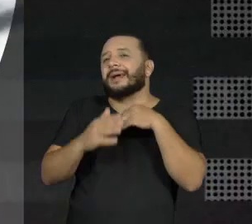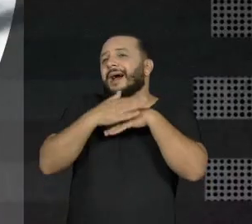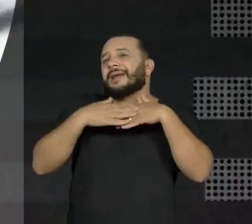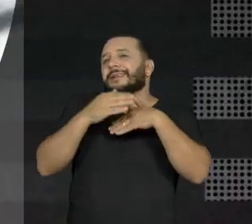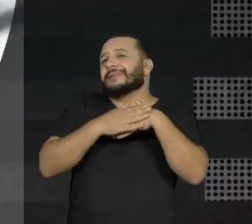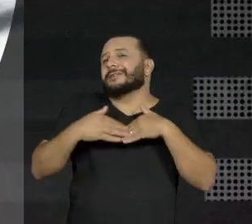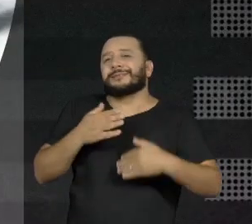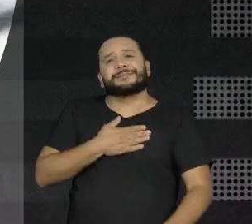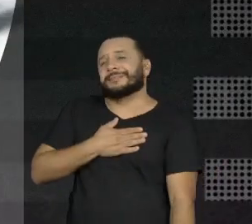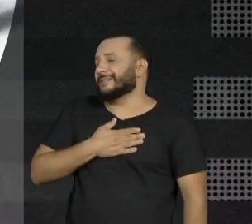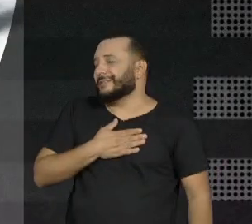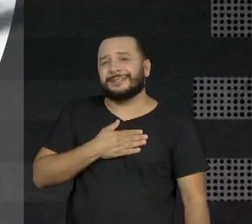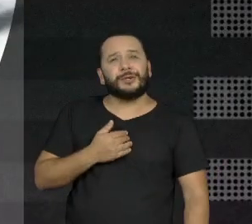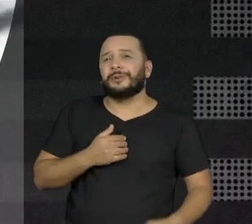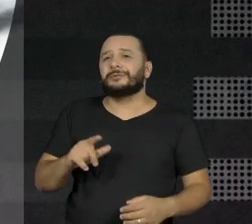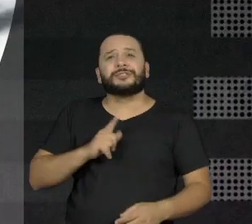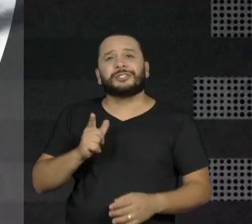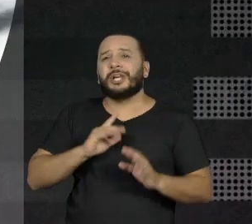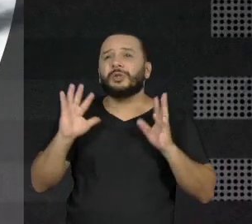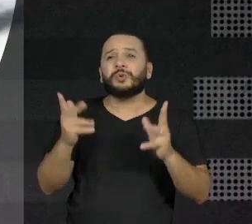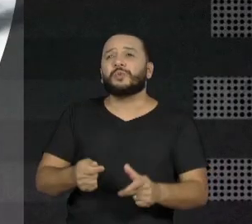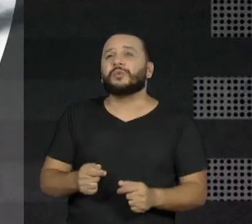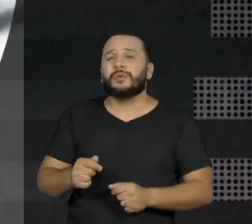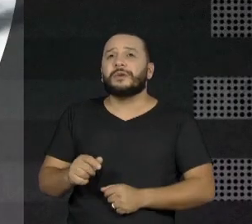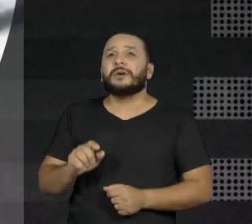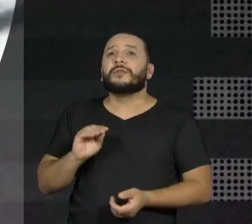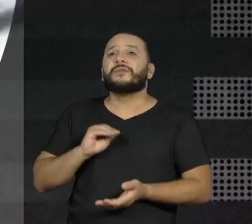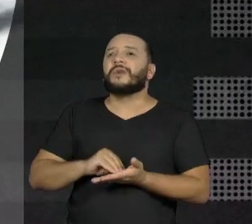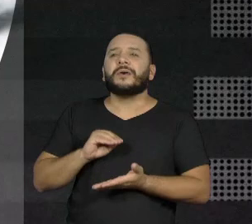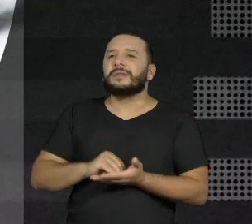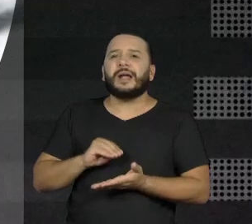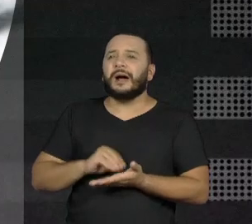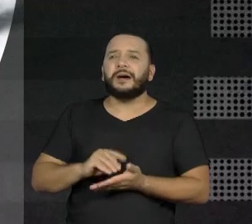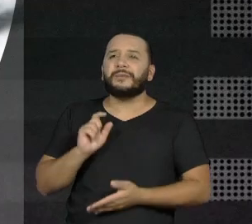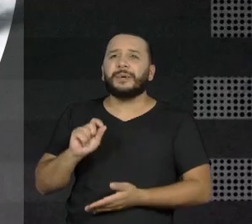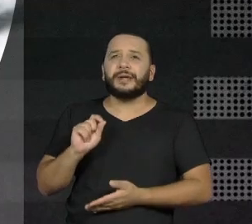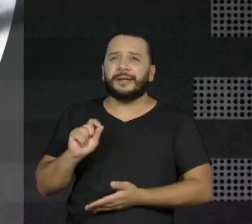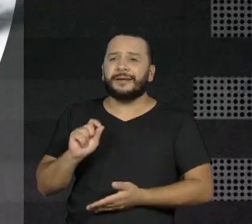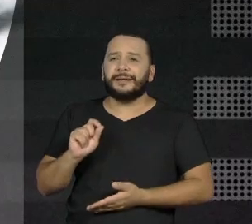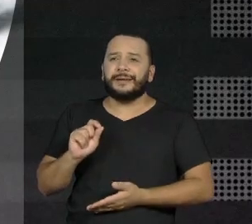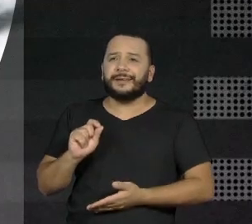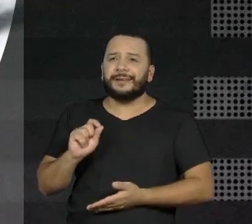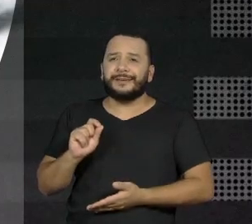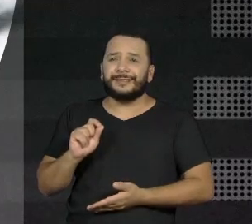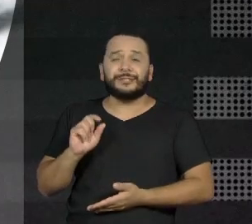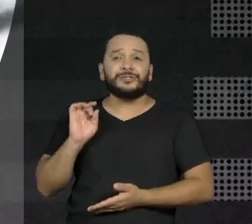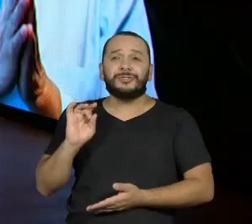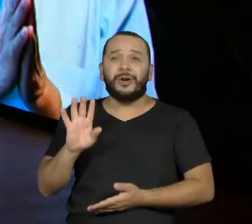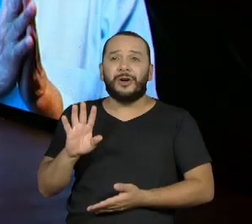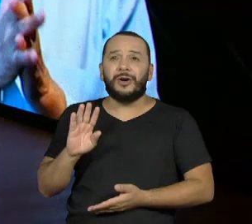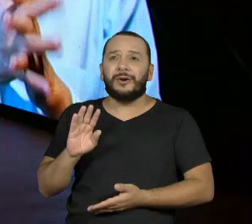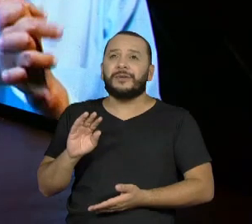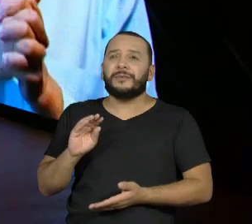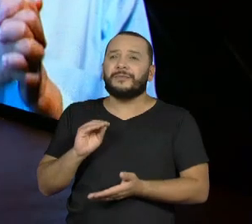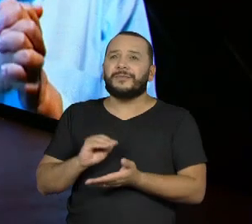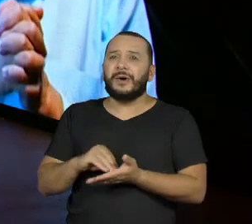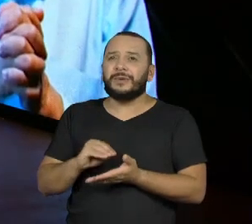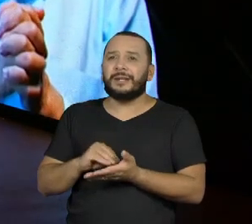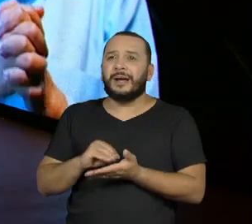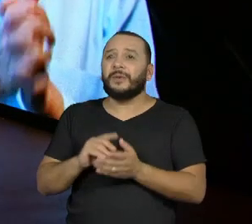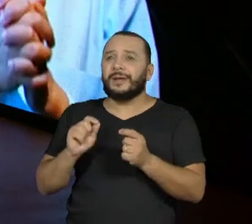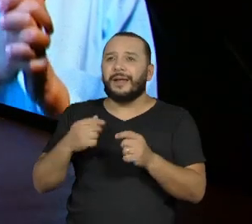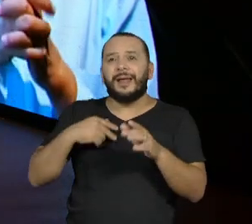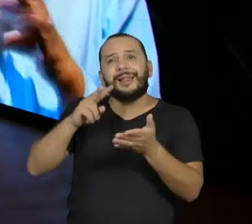coisa para me fazer feliz e completar. Eu saber ler gibi. Eu não